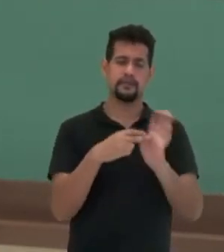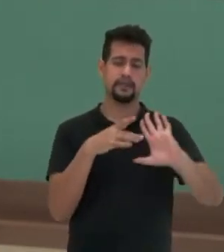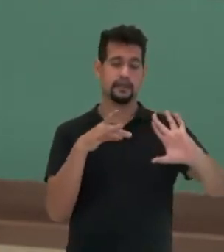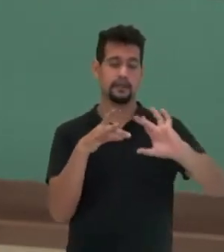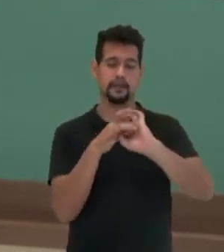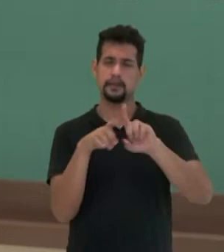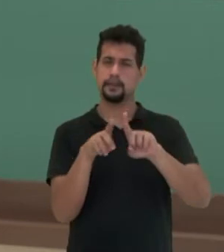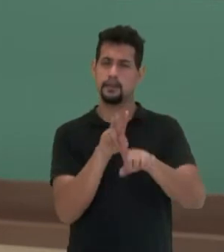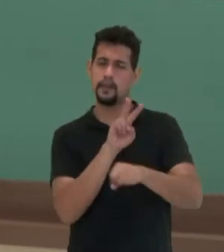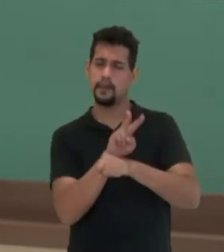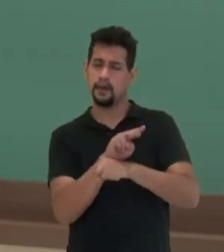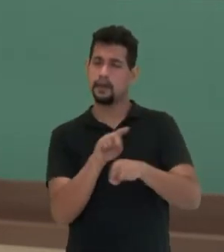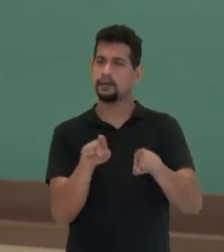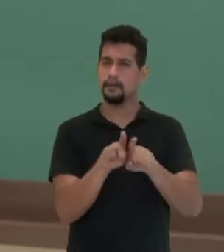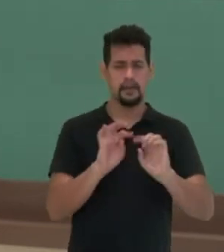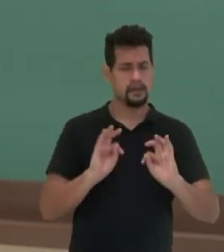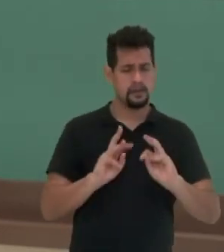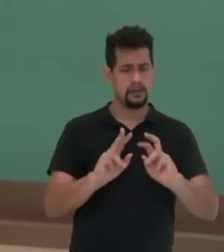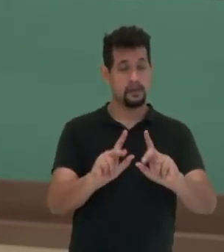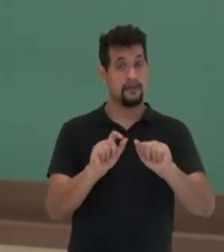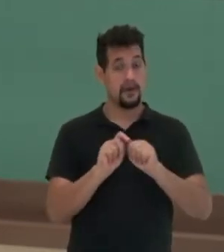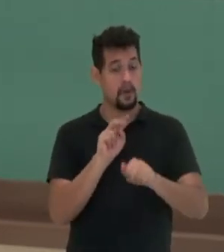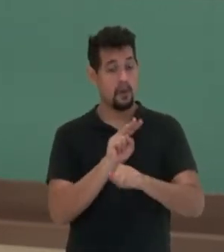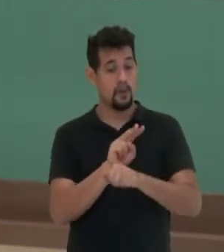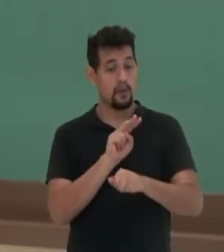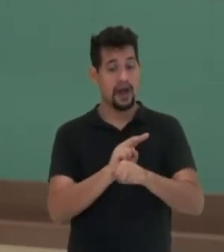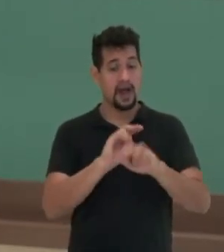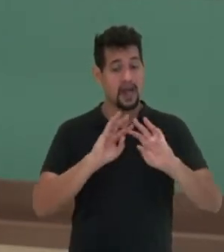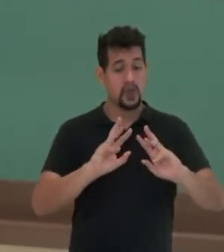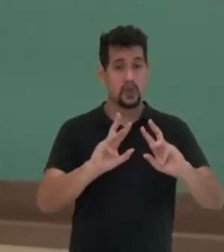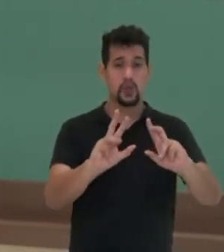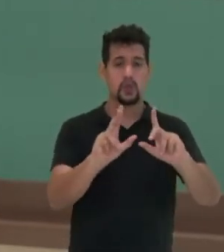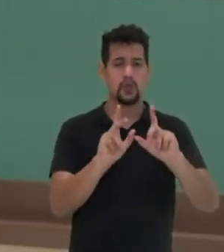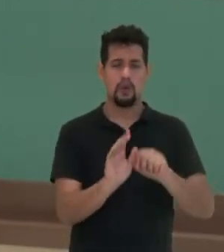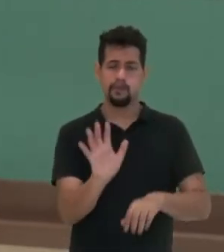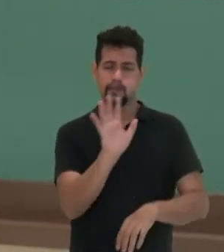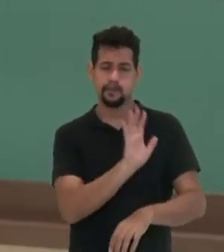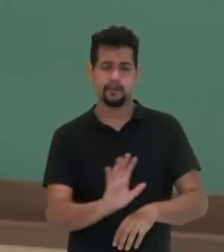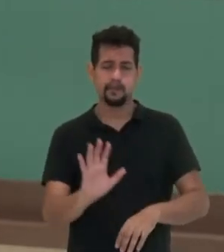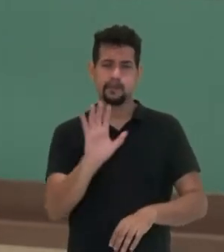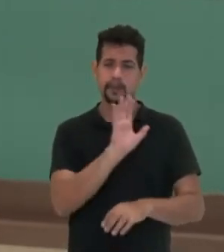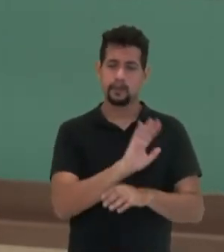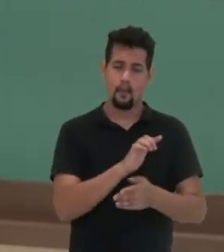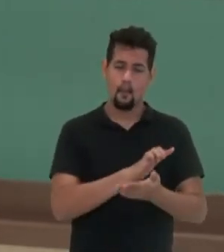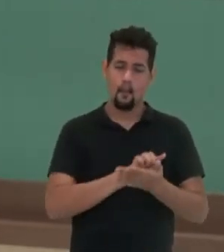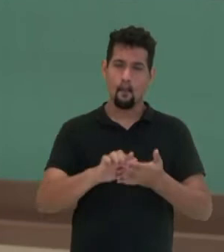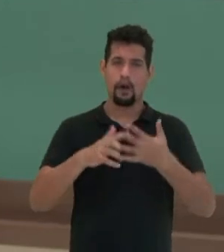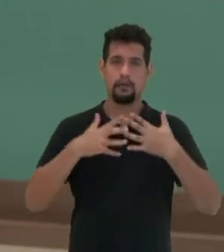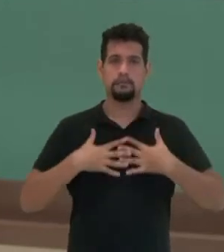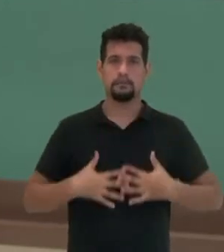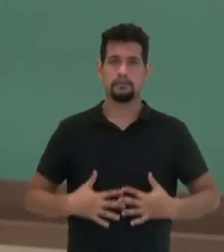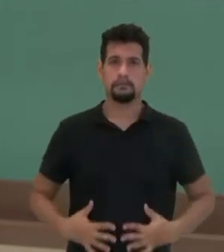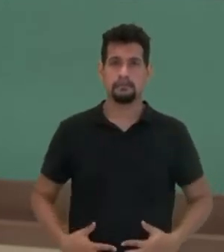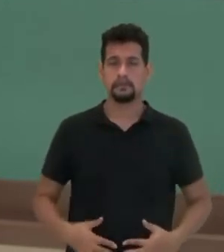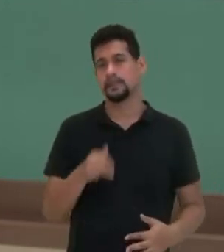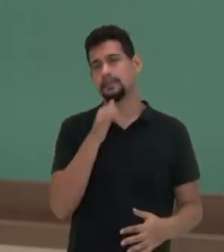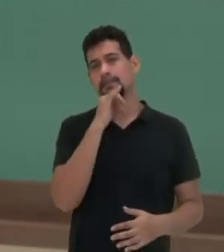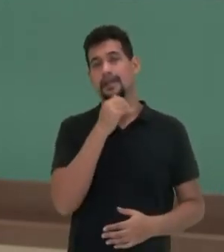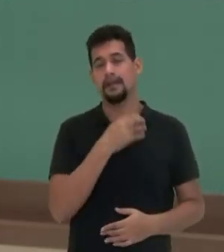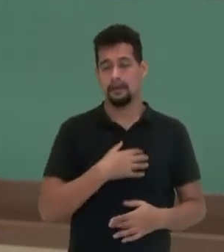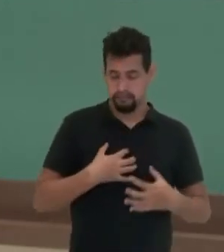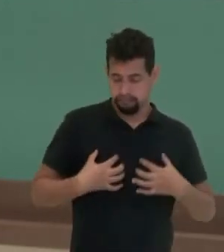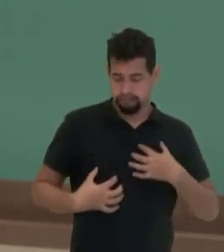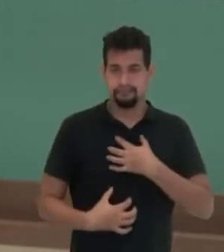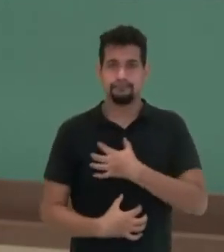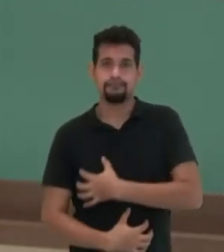de proteção, né? Então, ele vai preencher todos os espaços vazios do nosso corpo, né? Por exemplo, entre um órgão e